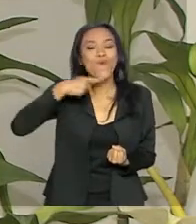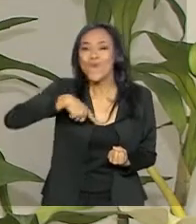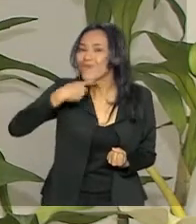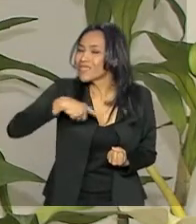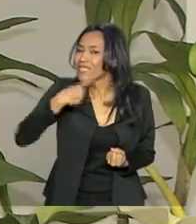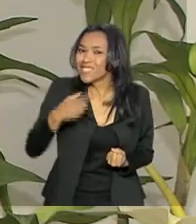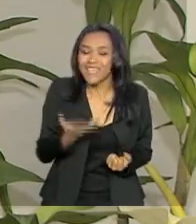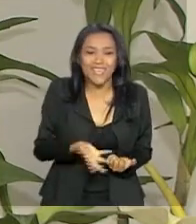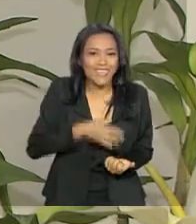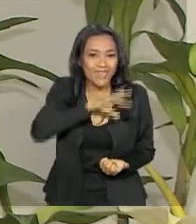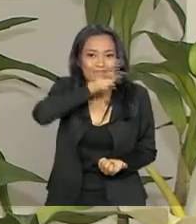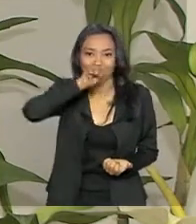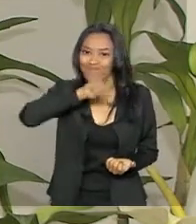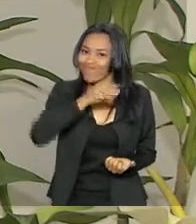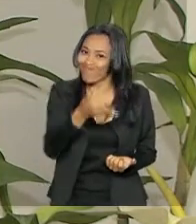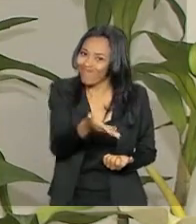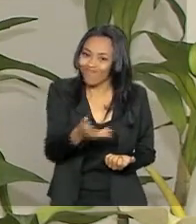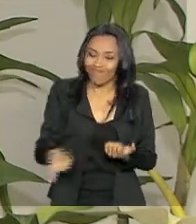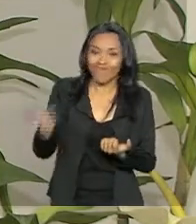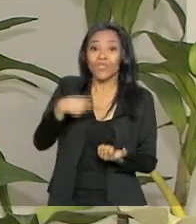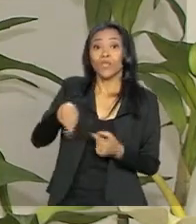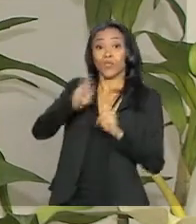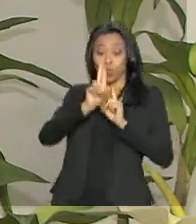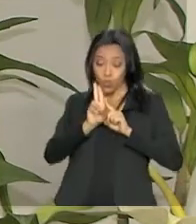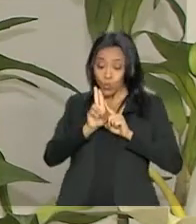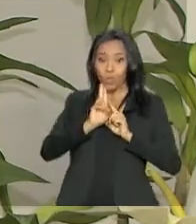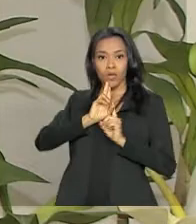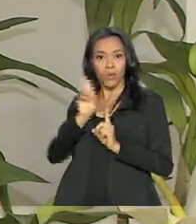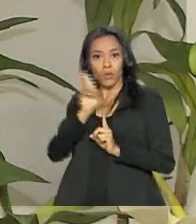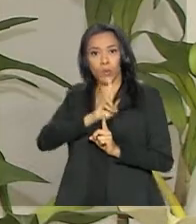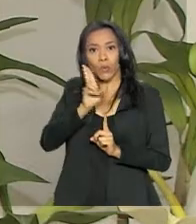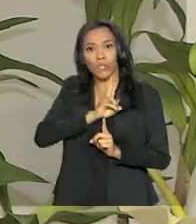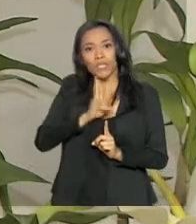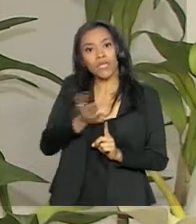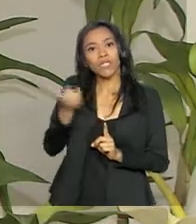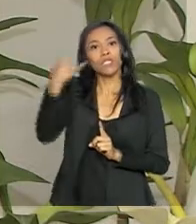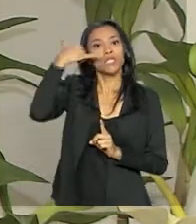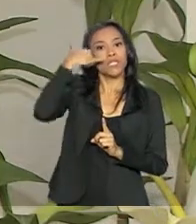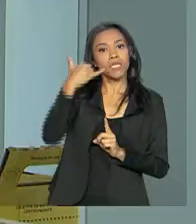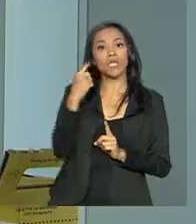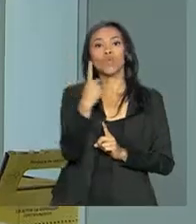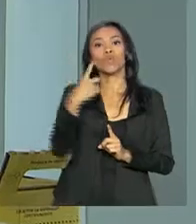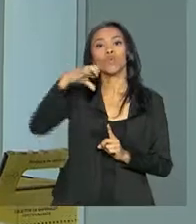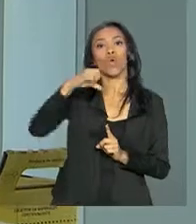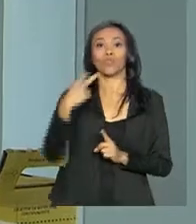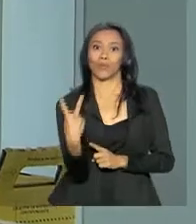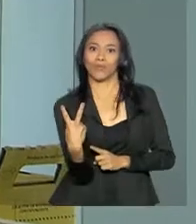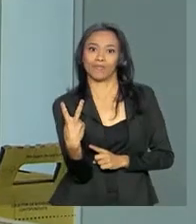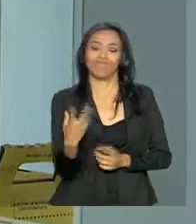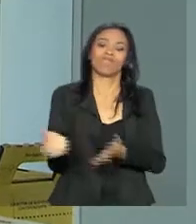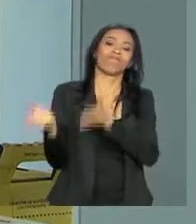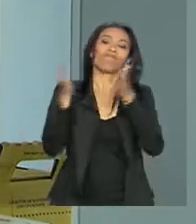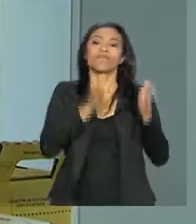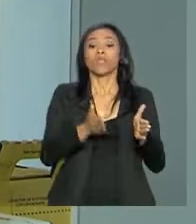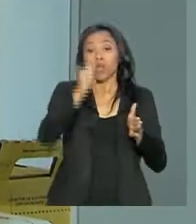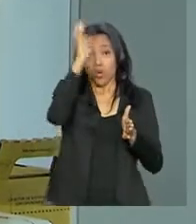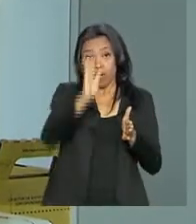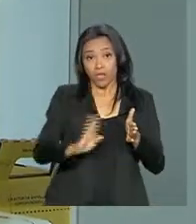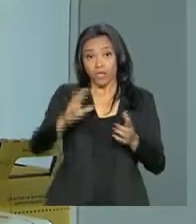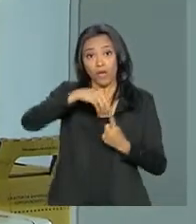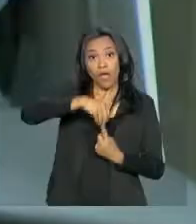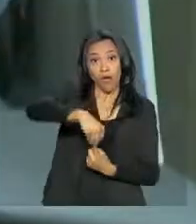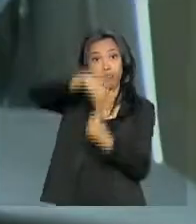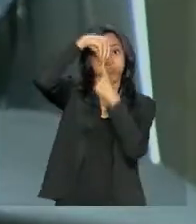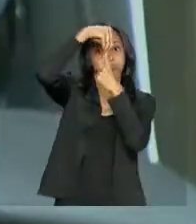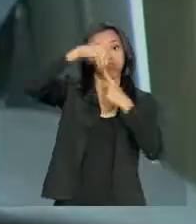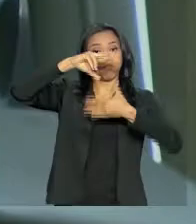não conseguir falar e um é de urgente league samu 192 o brasil é referência na américa latina